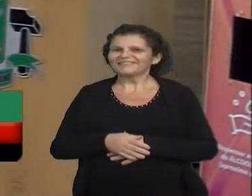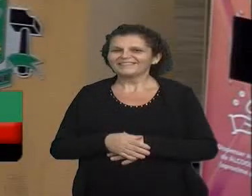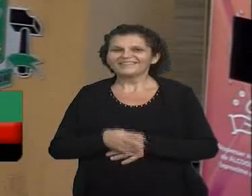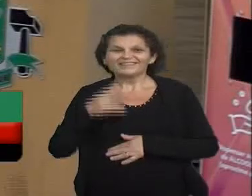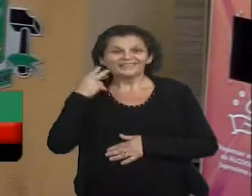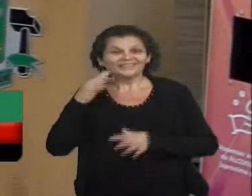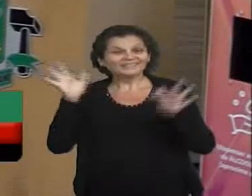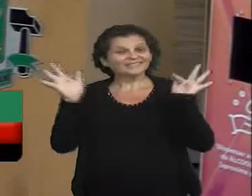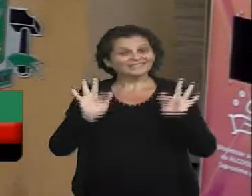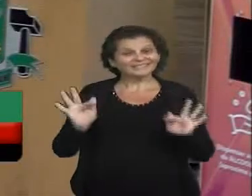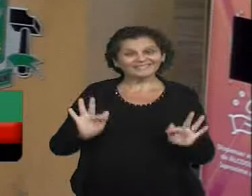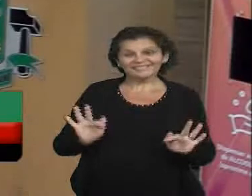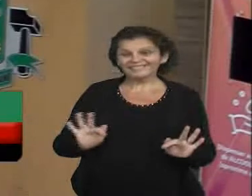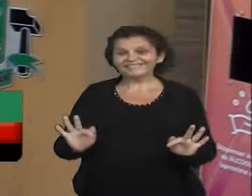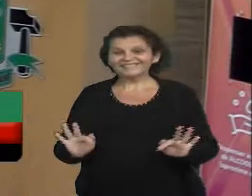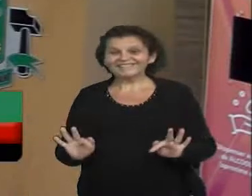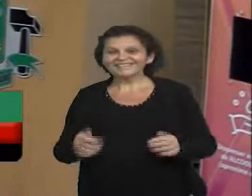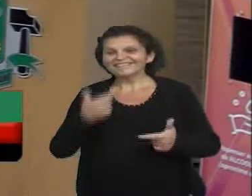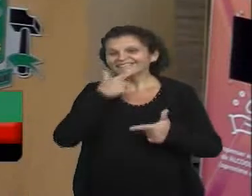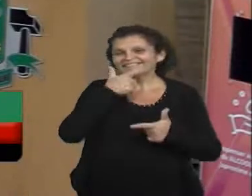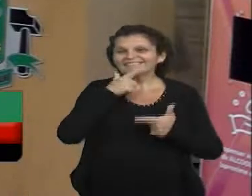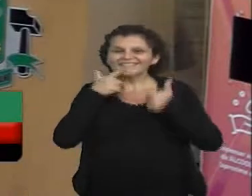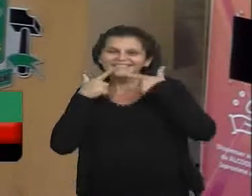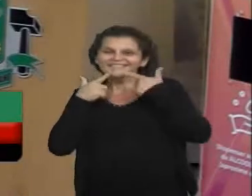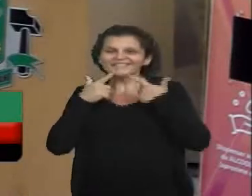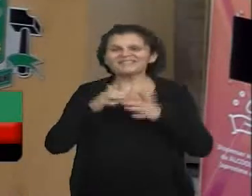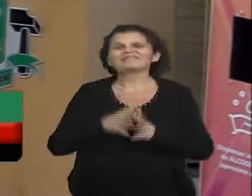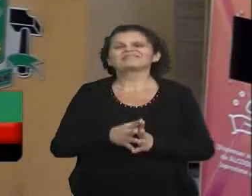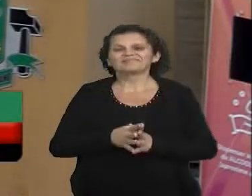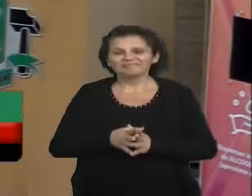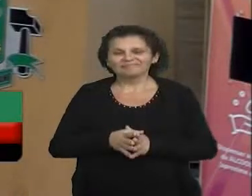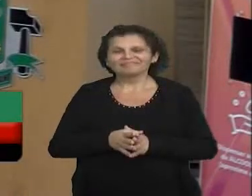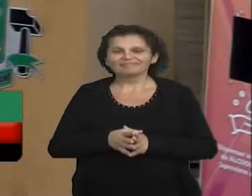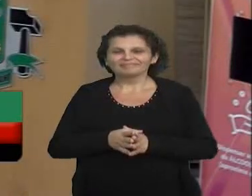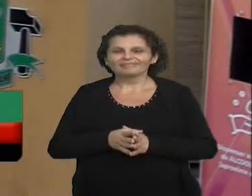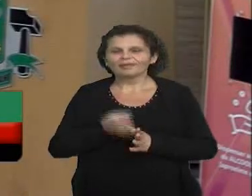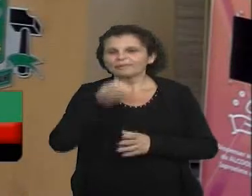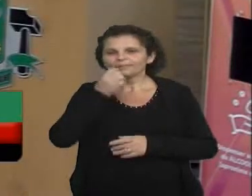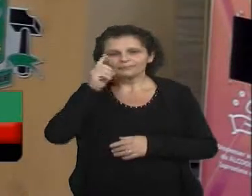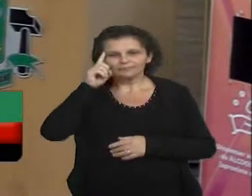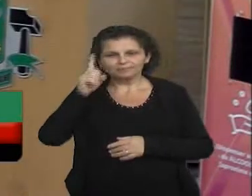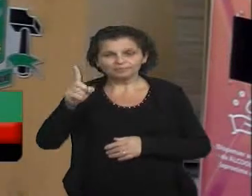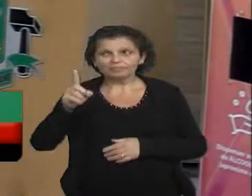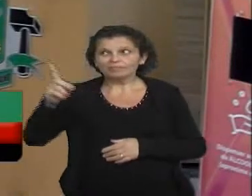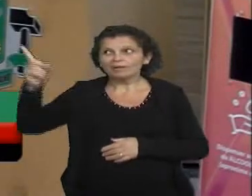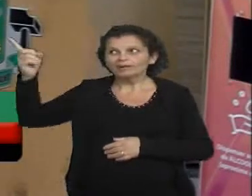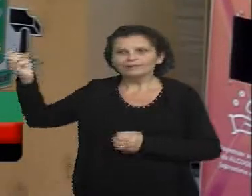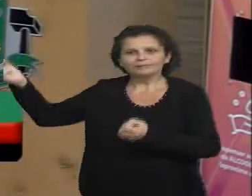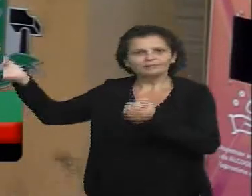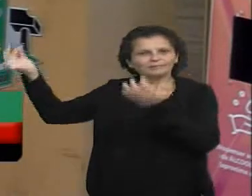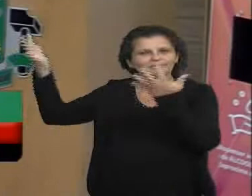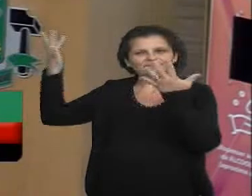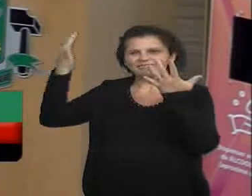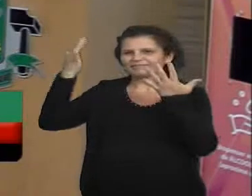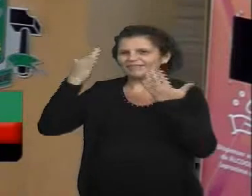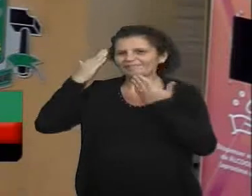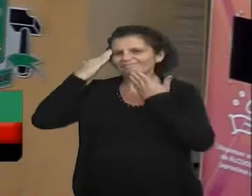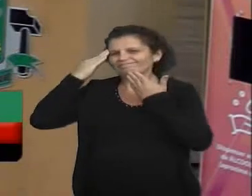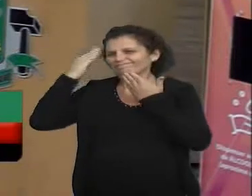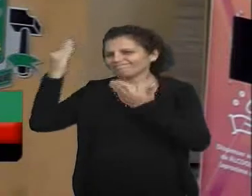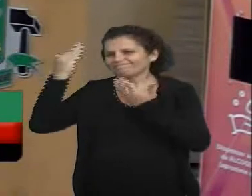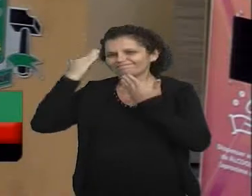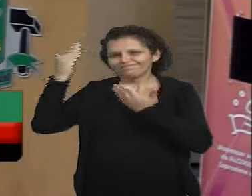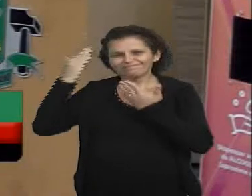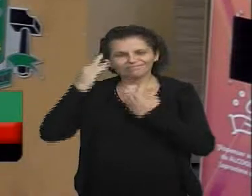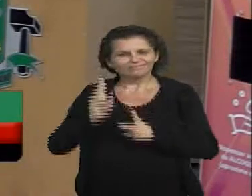vereador está tão feliz hoje. Ele está feliz, contente. Bom dia a todos. Deus tem me abençoado e eu tenho que agradecer todos